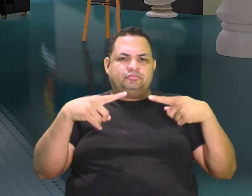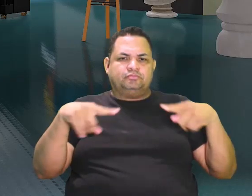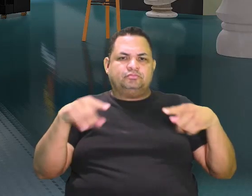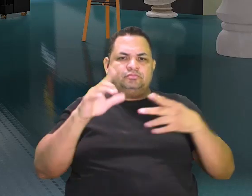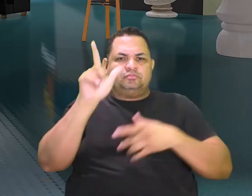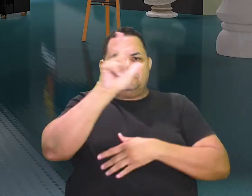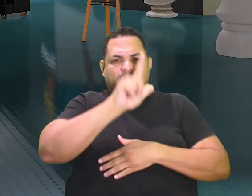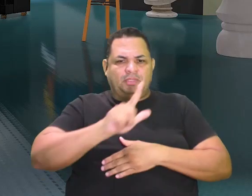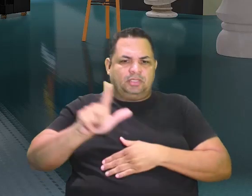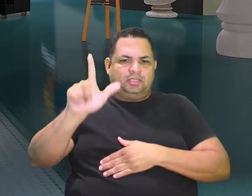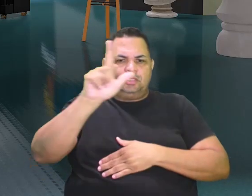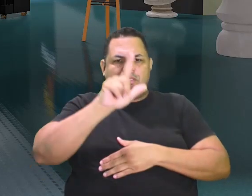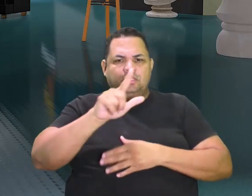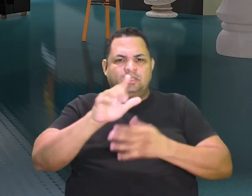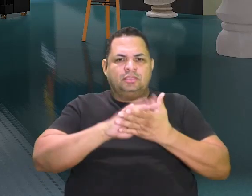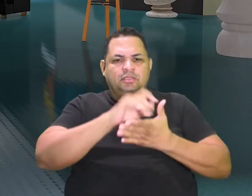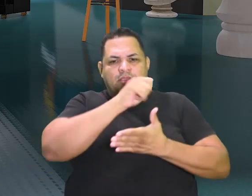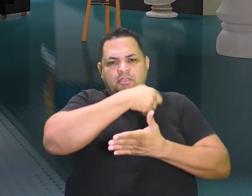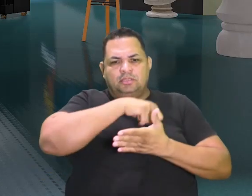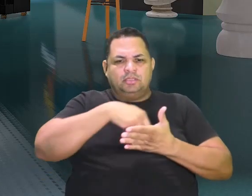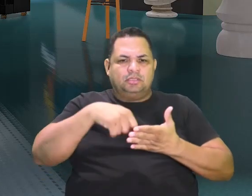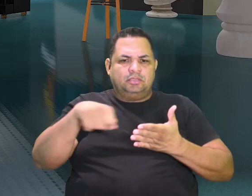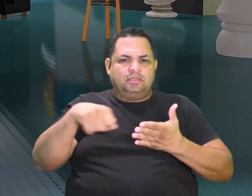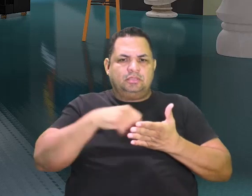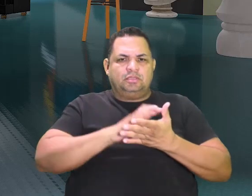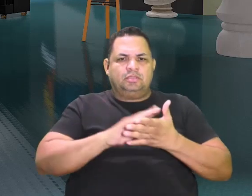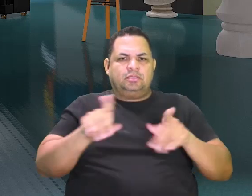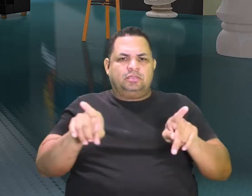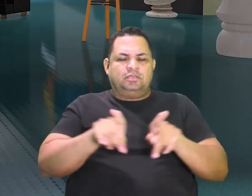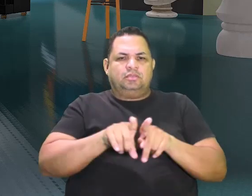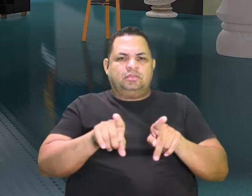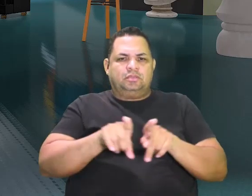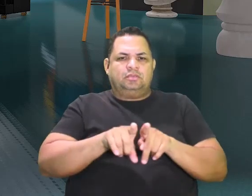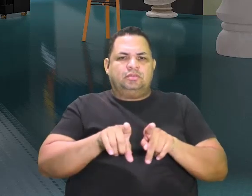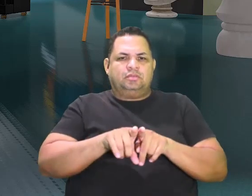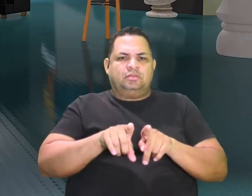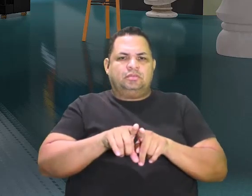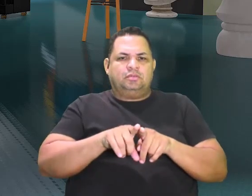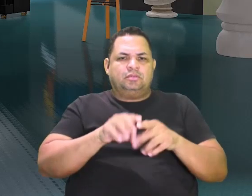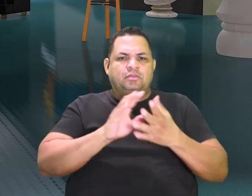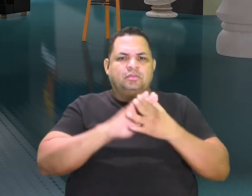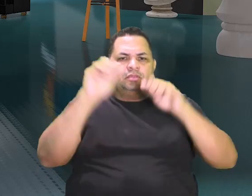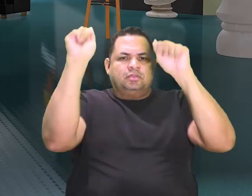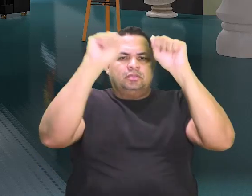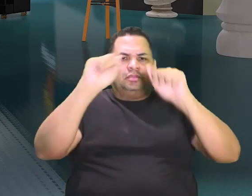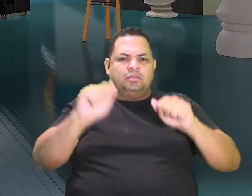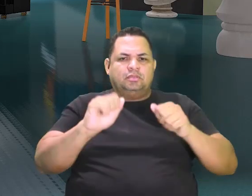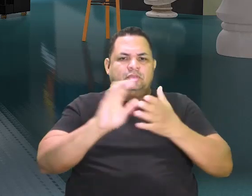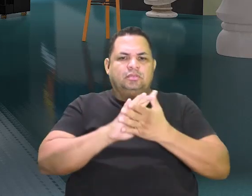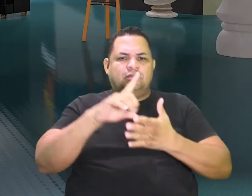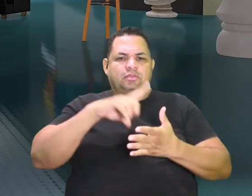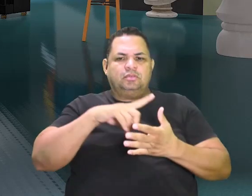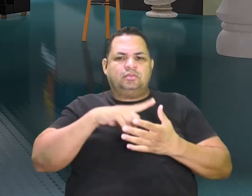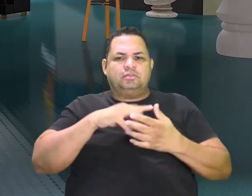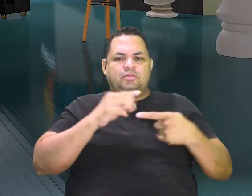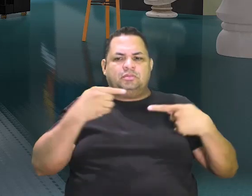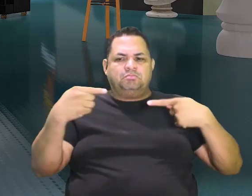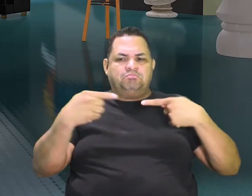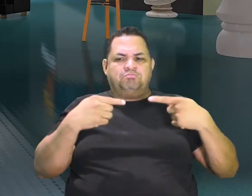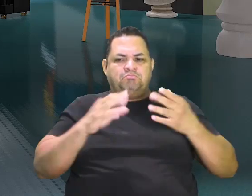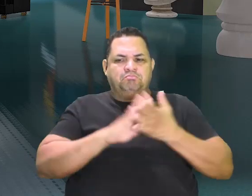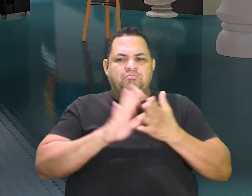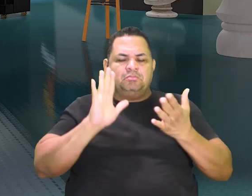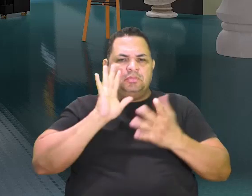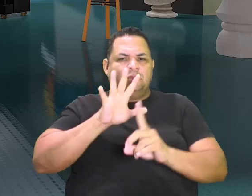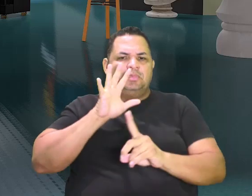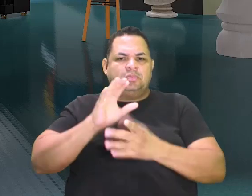na literatura, nos escritos, ela resvala também nas esculturas, ela tem o seu correspondente em